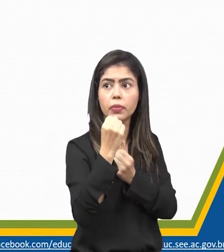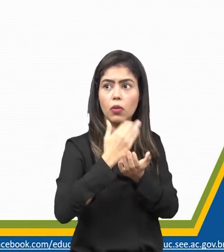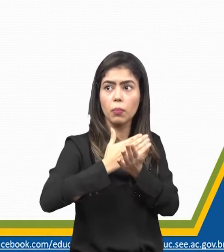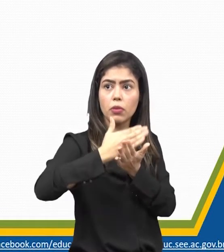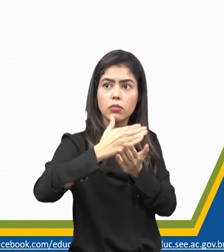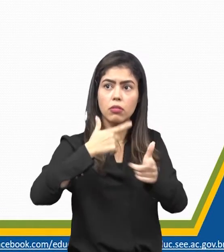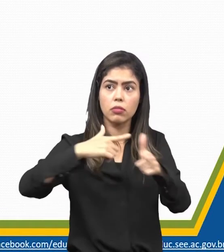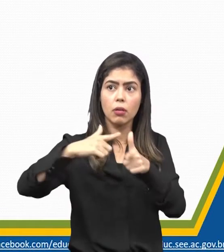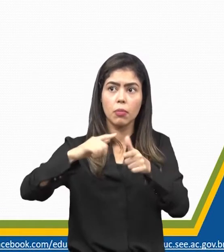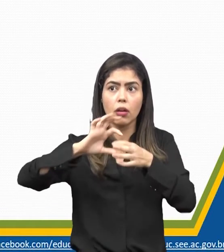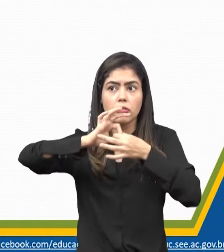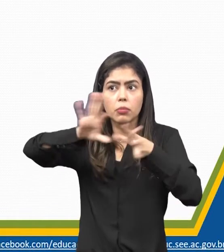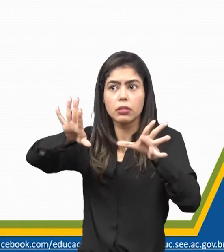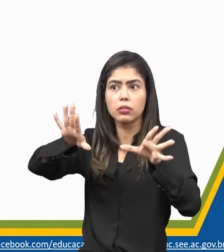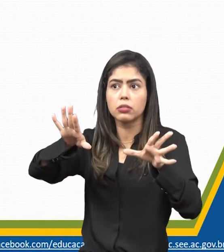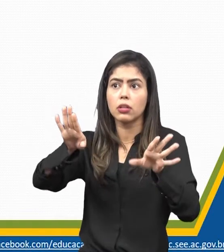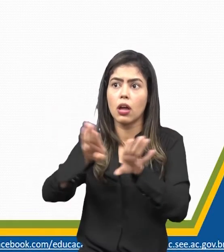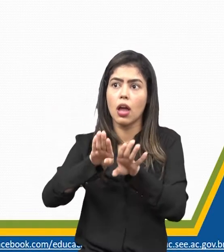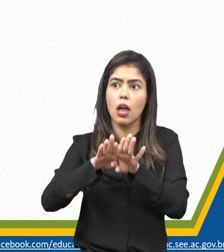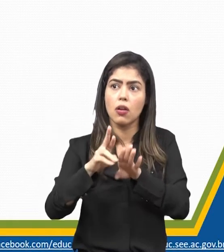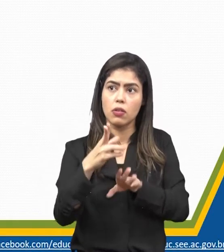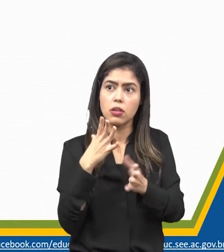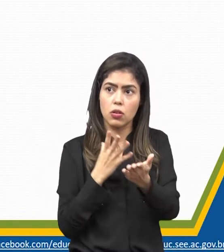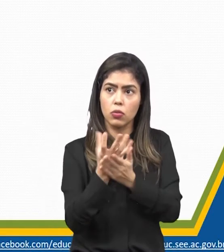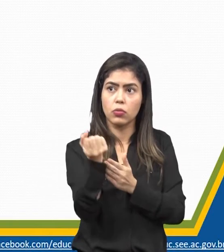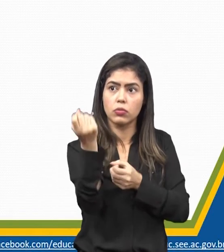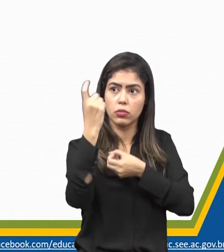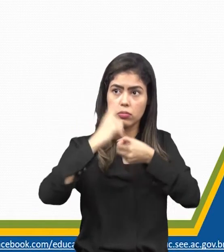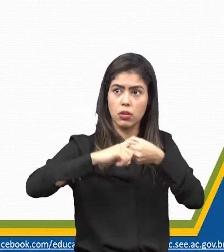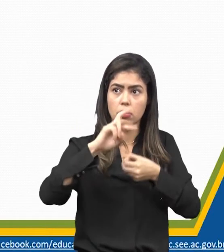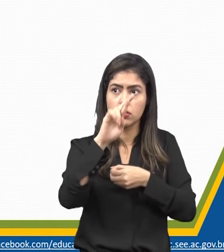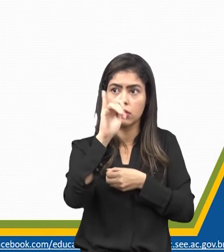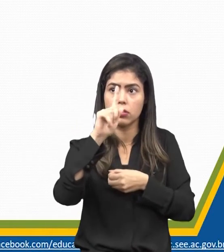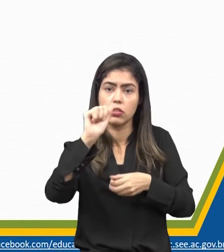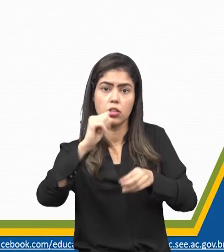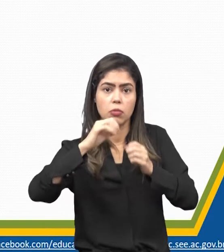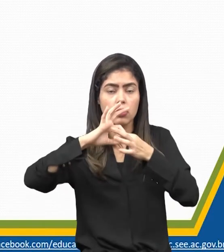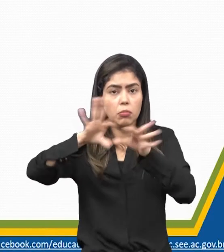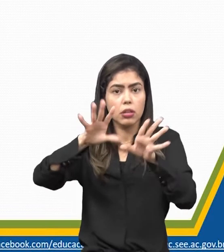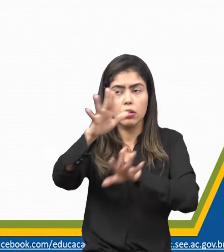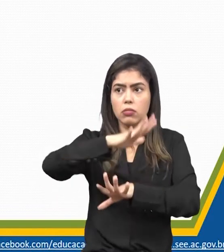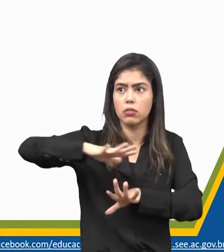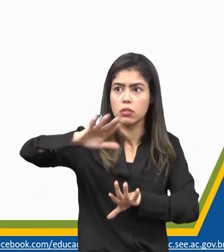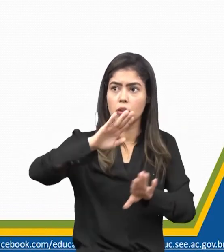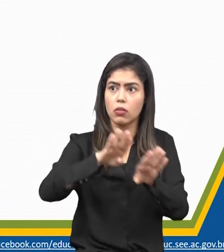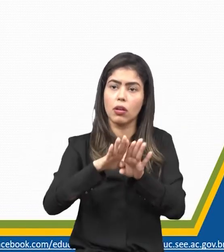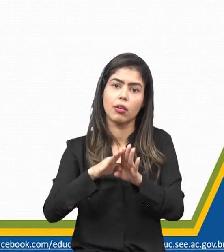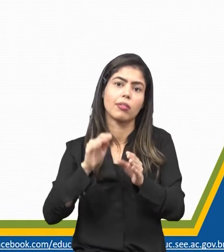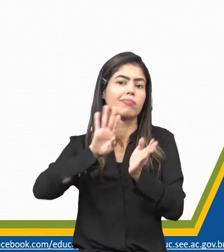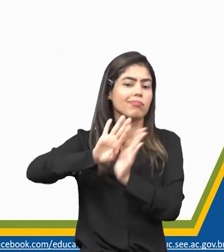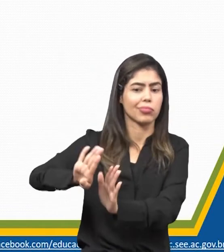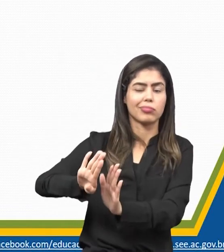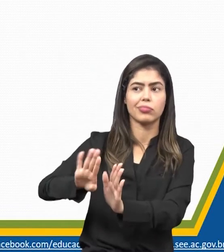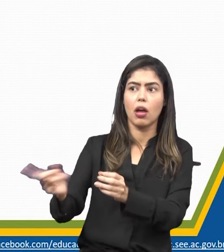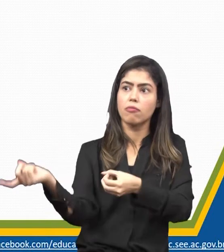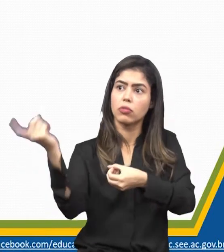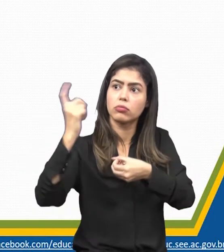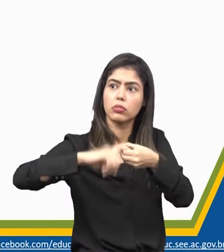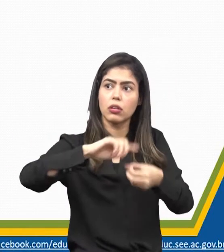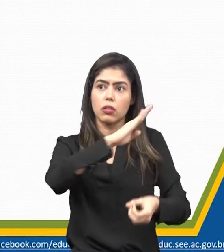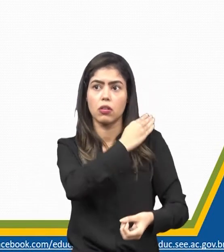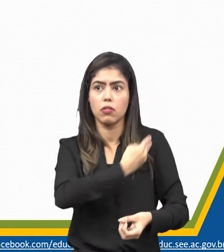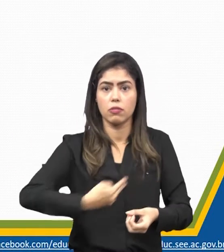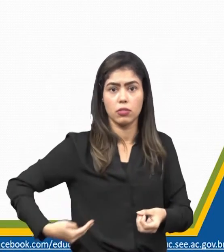Iniciei o trabalho de libertação e instaurei o regime de liberdade social. Tive de renunciar. Voltei ao governo